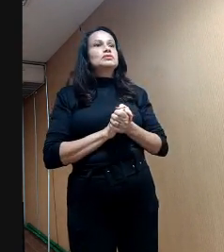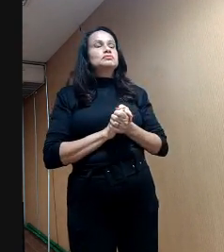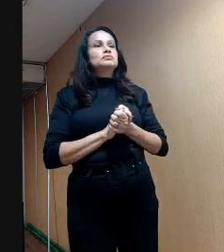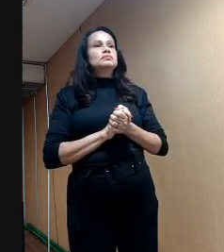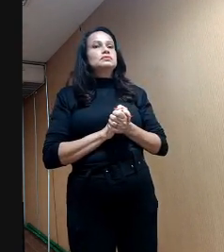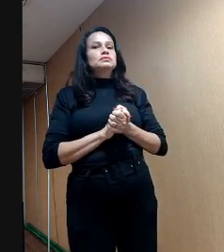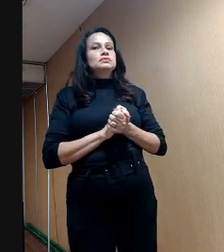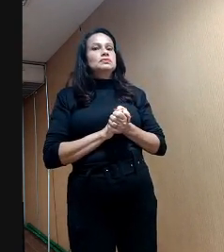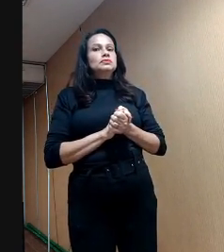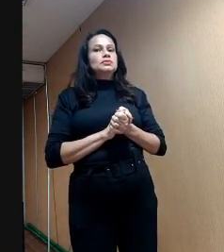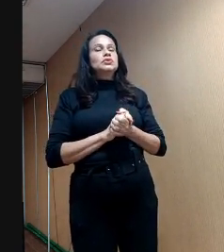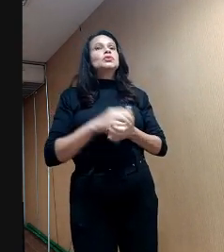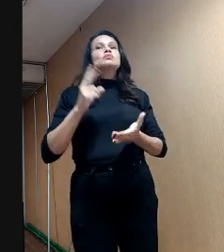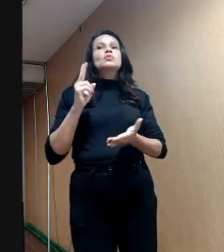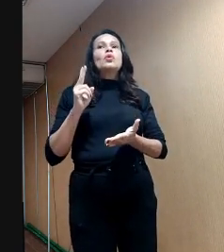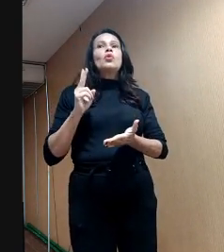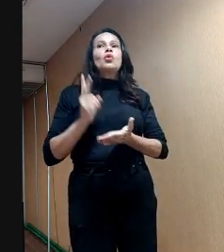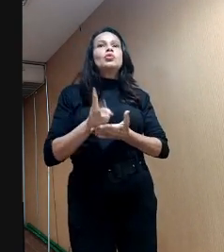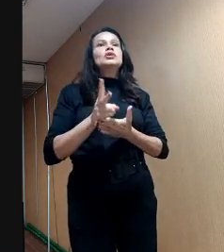se desafiarem ainda mais